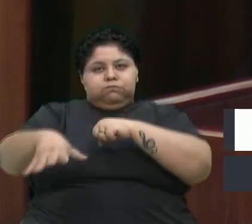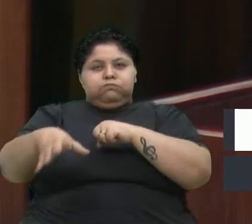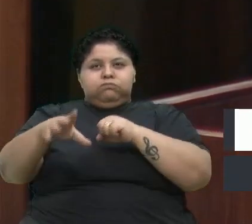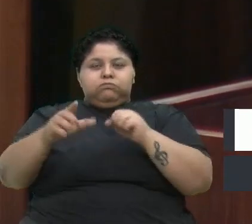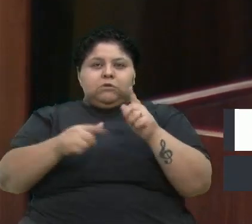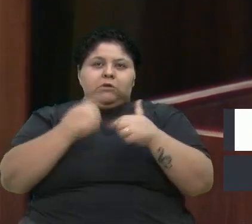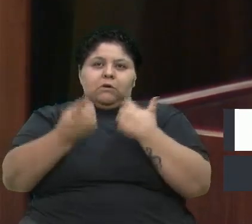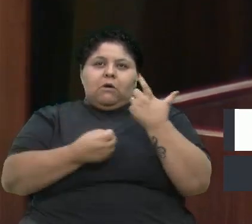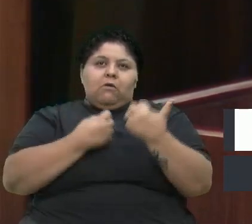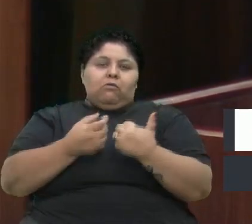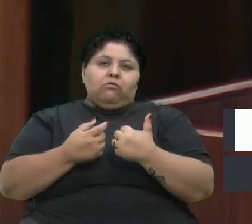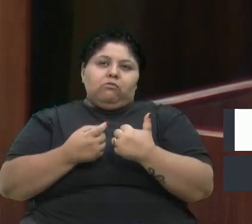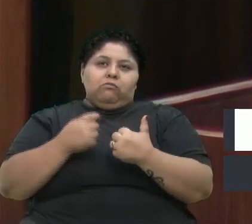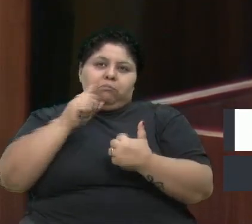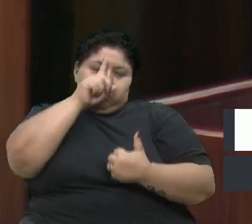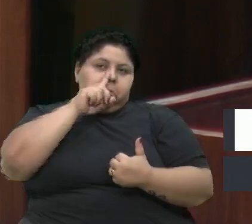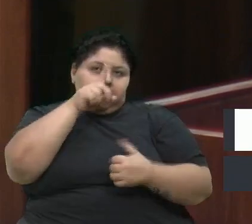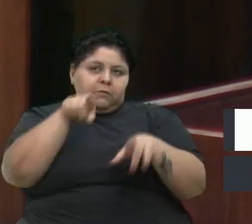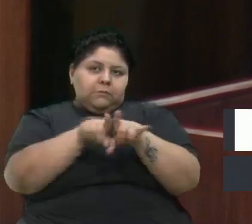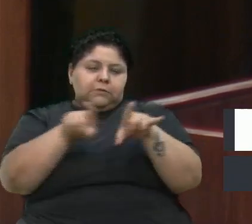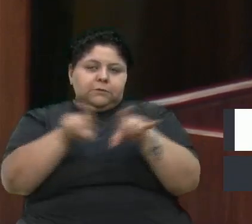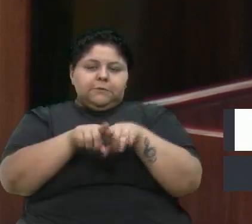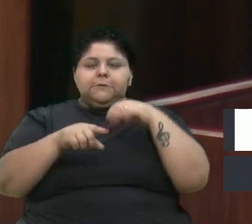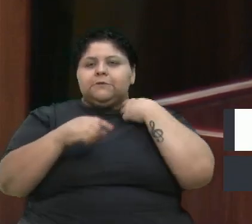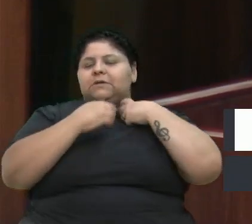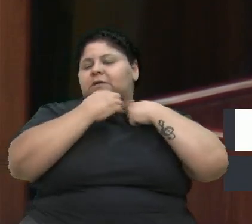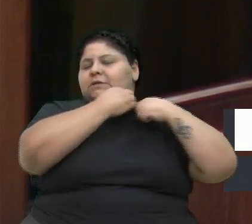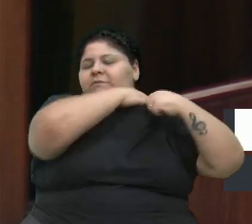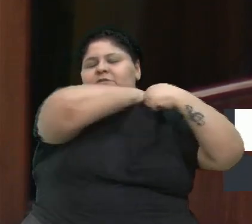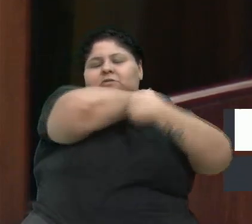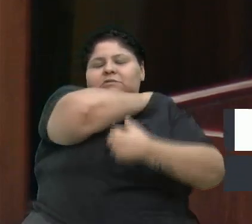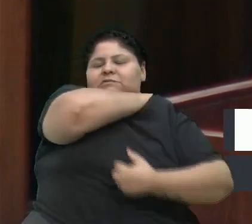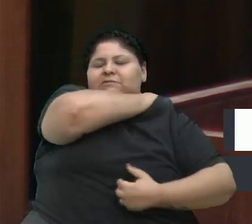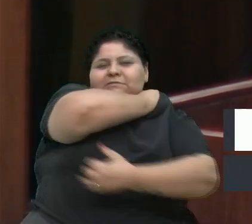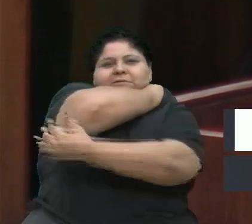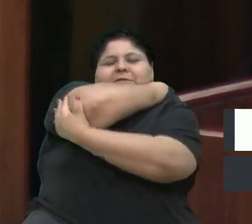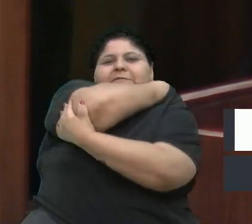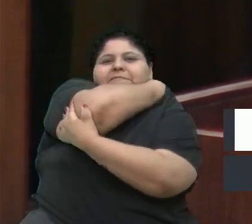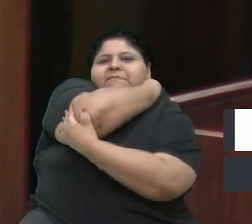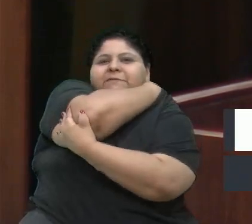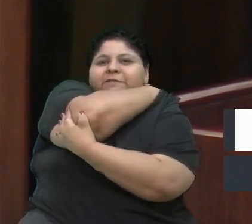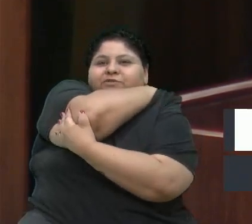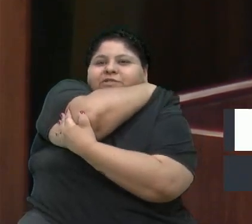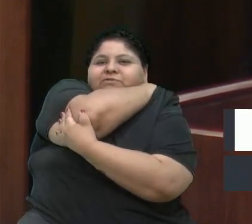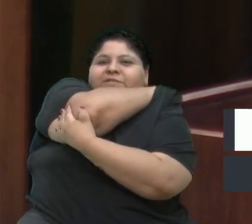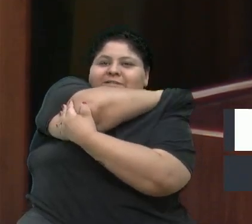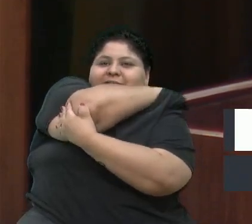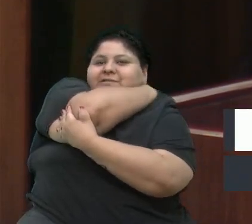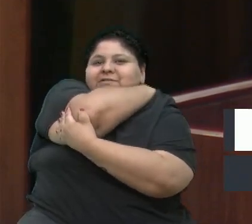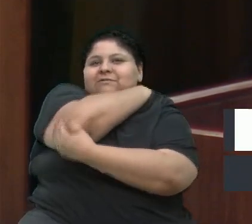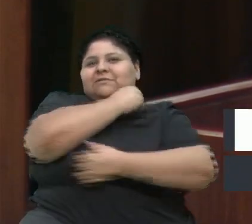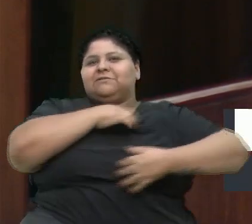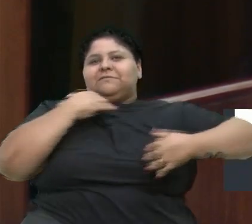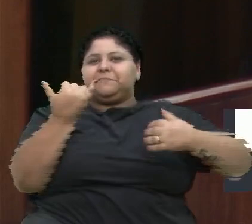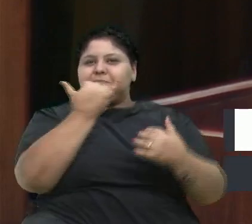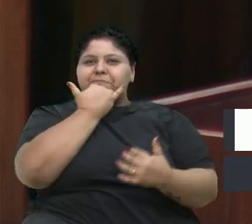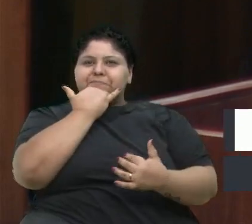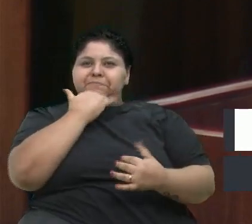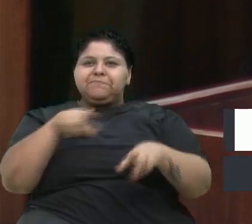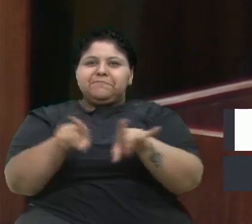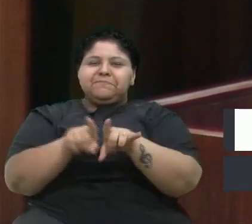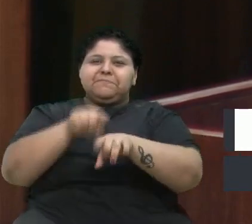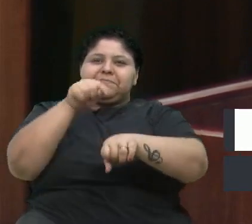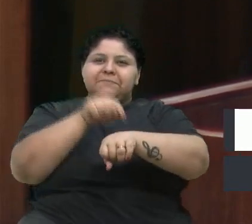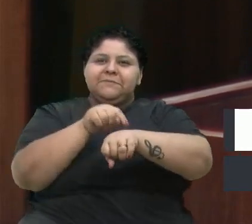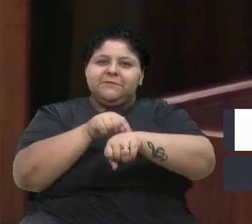risco acidental. Então, também, um momento especial, oportuno, e que, com